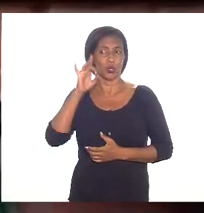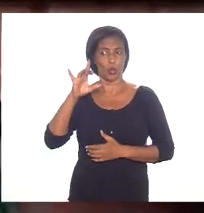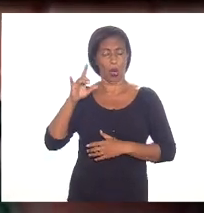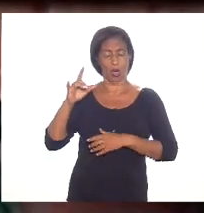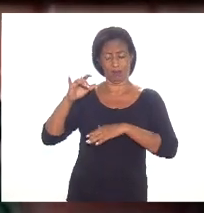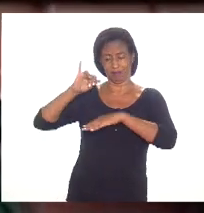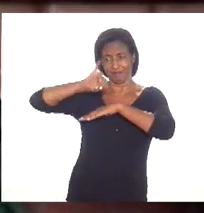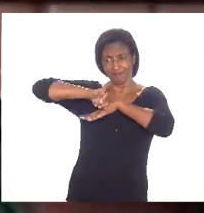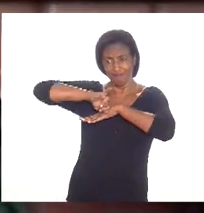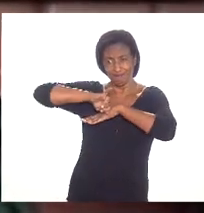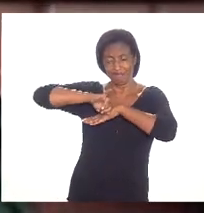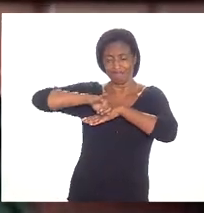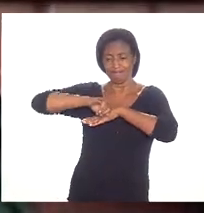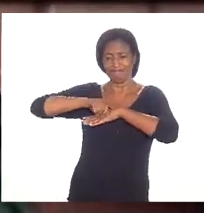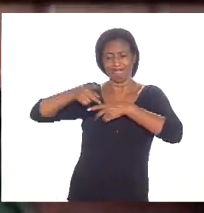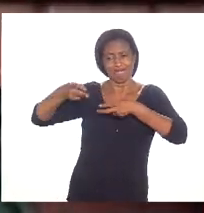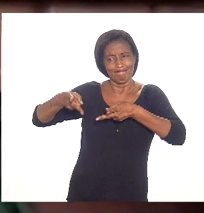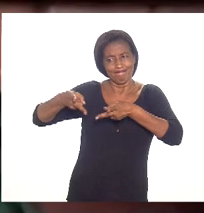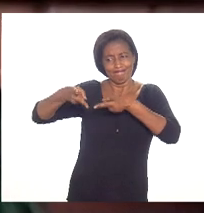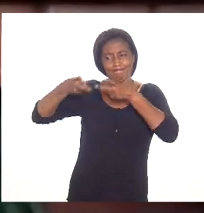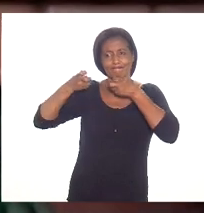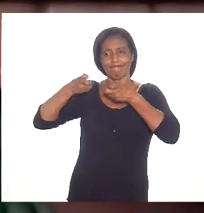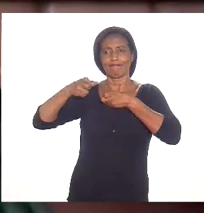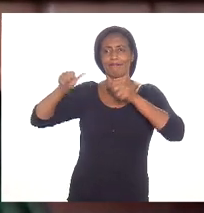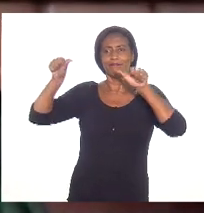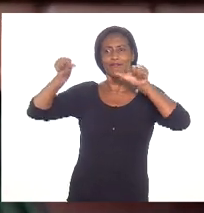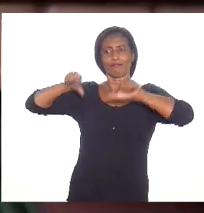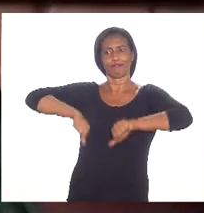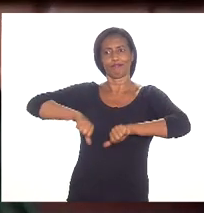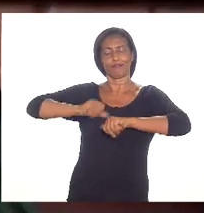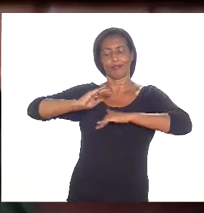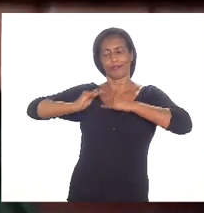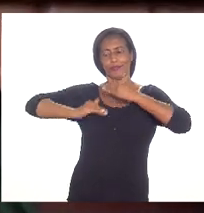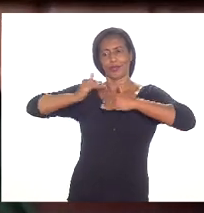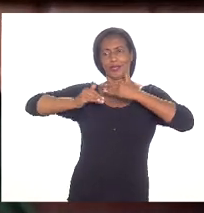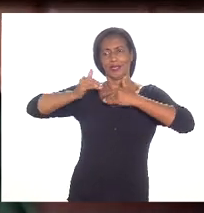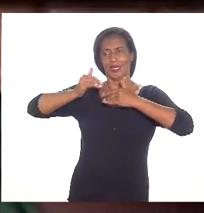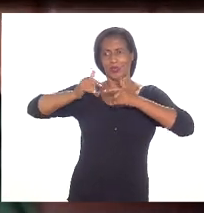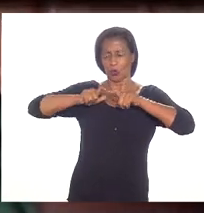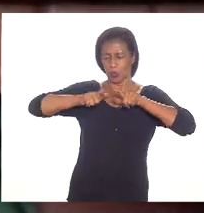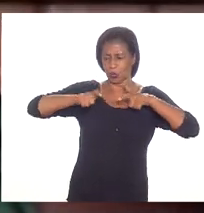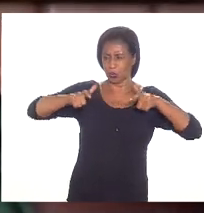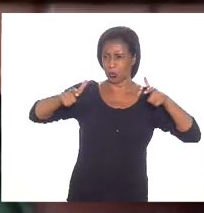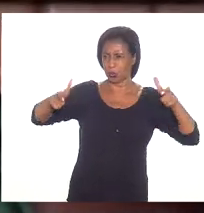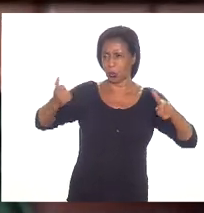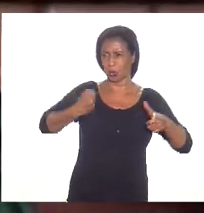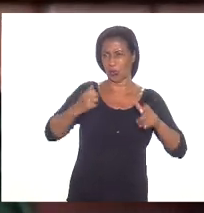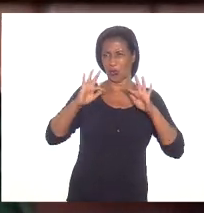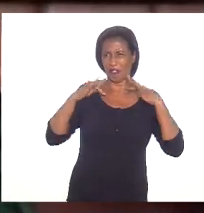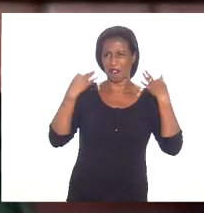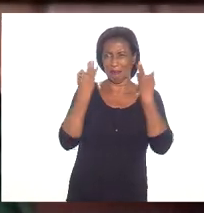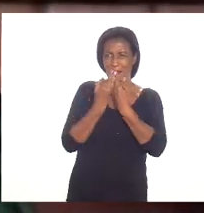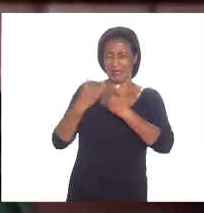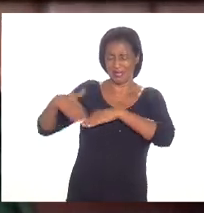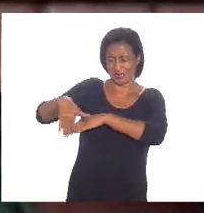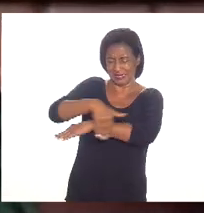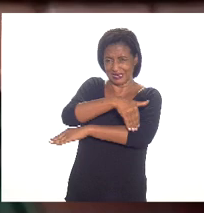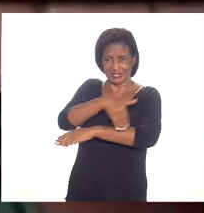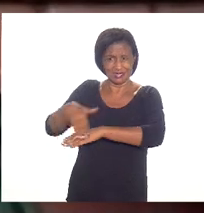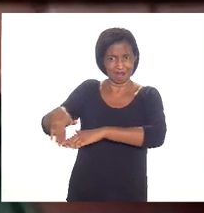capital a gente percebe o agravamento desse processo, o aumento de famílias em situação de rua e muitos